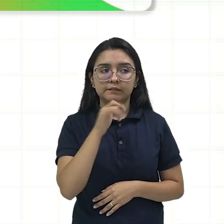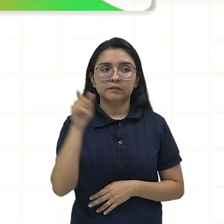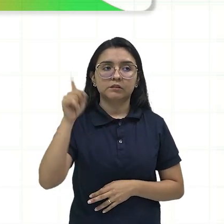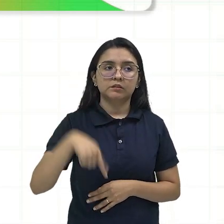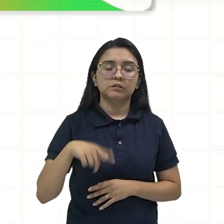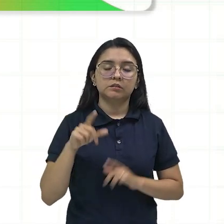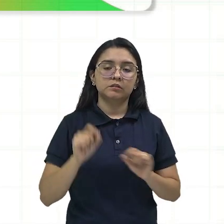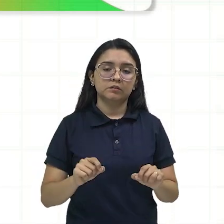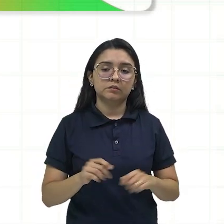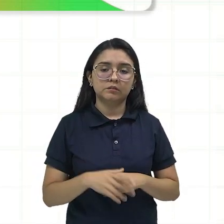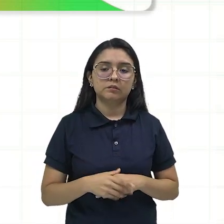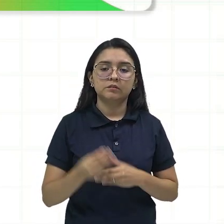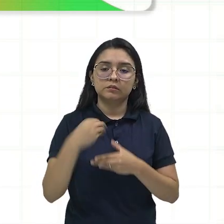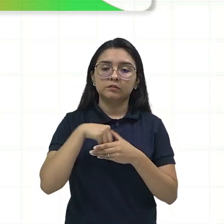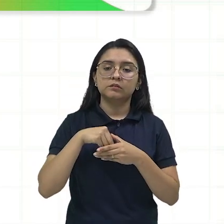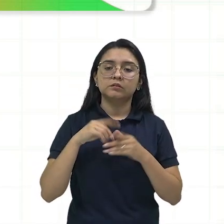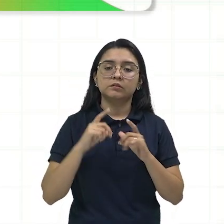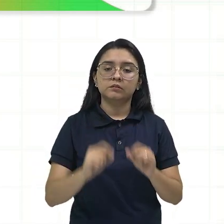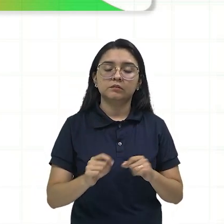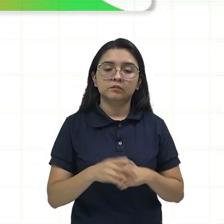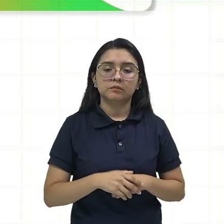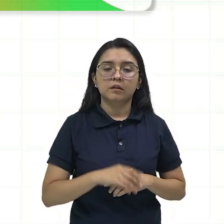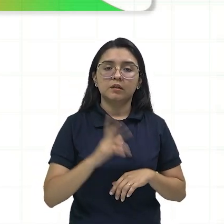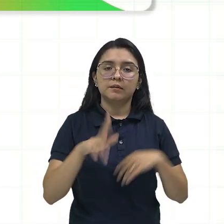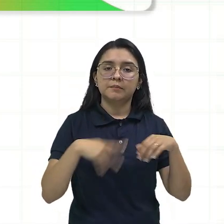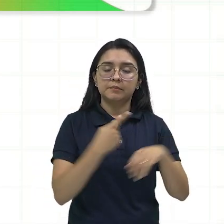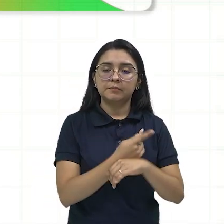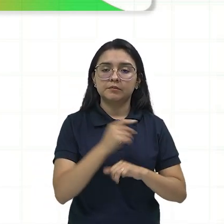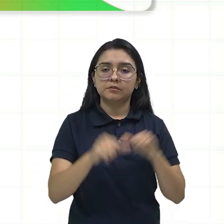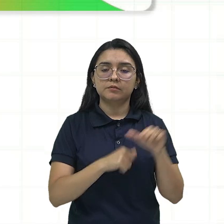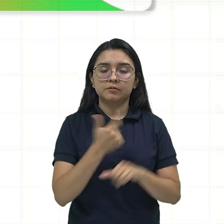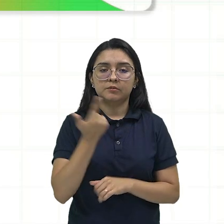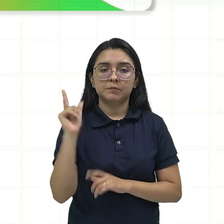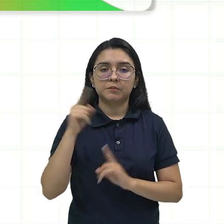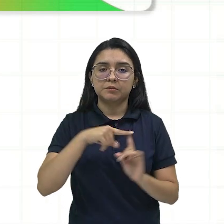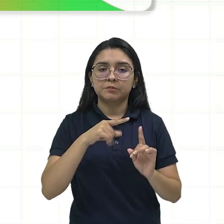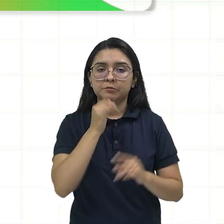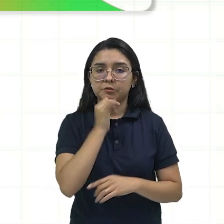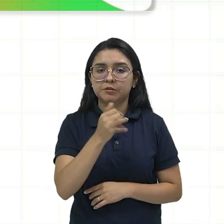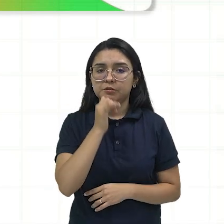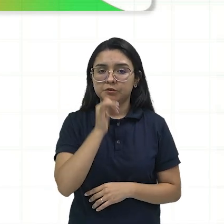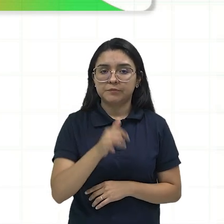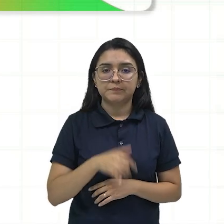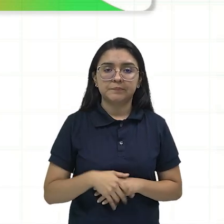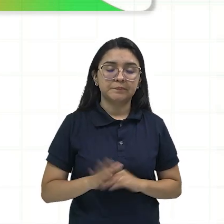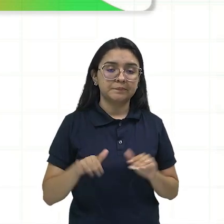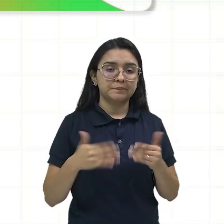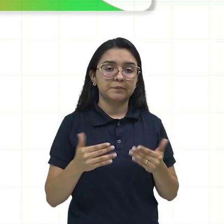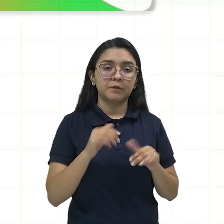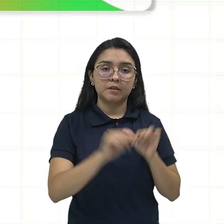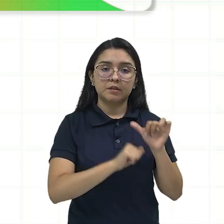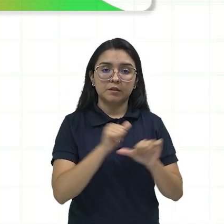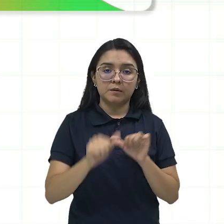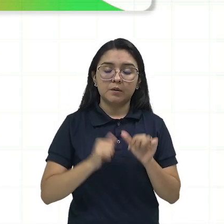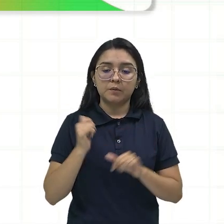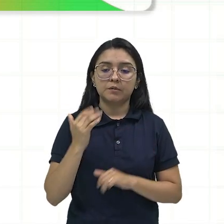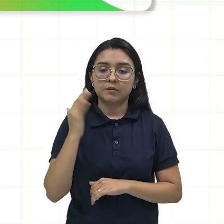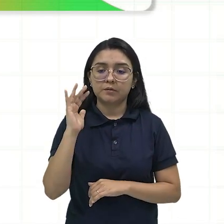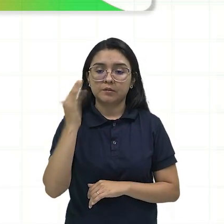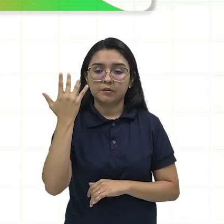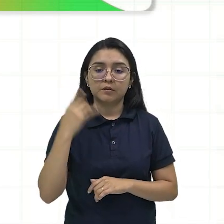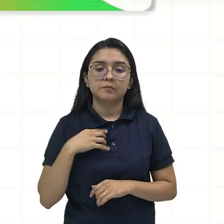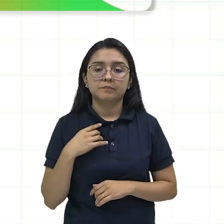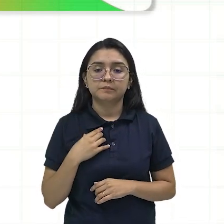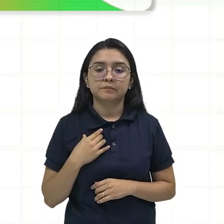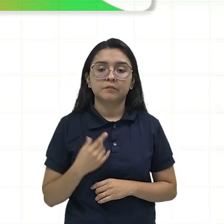tivesse acumulada dentro dele para poder se transformar em outro tipo de energia. E essa transformação ocorre quando